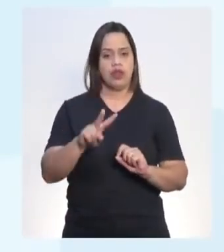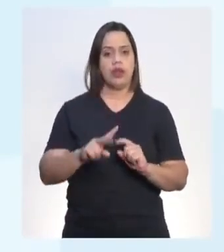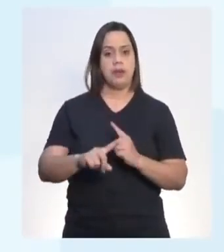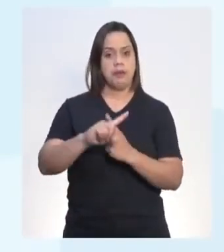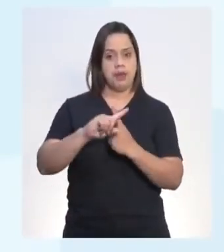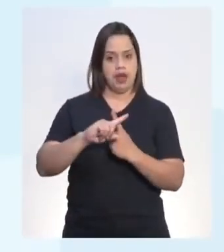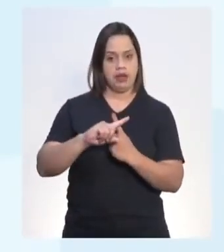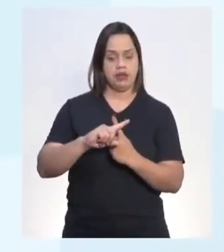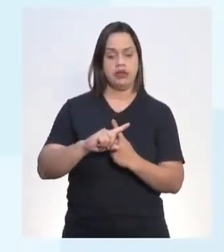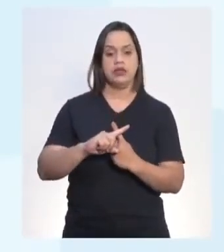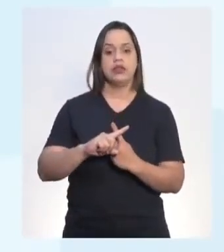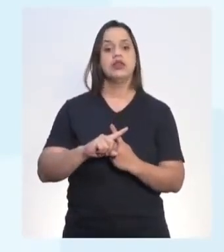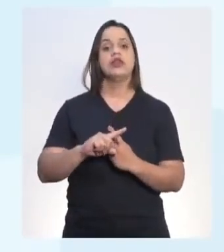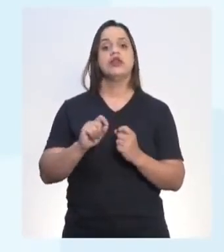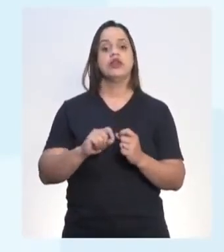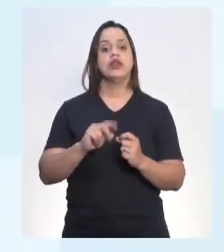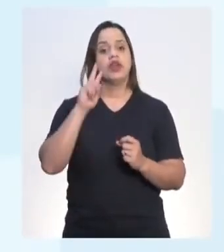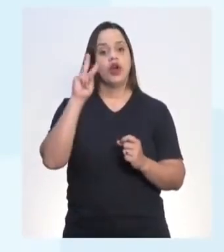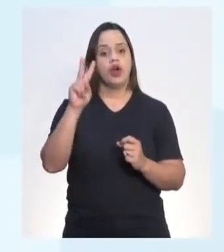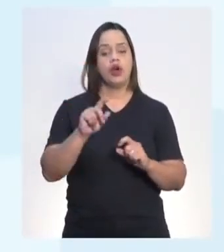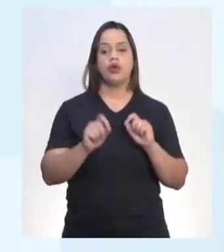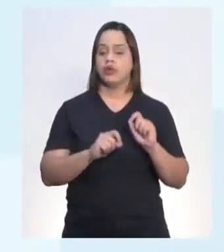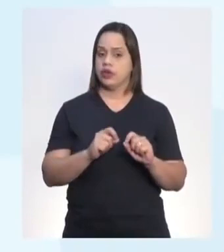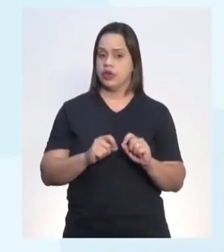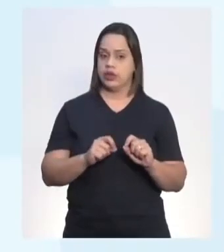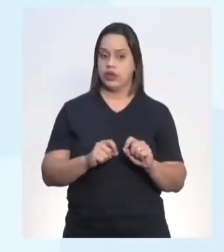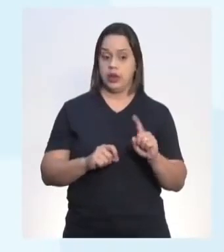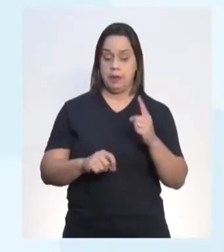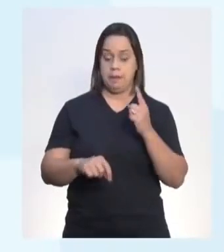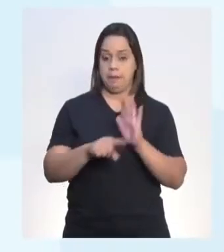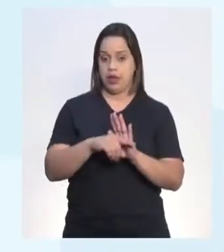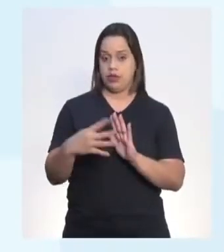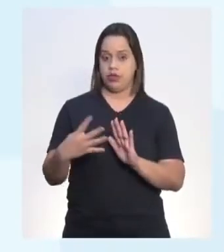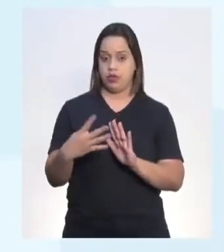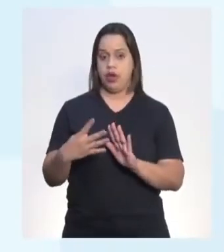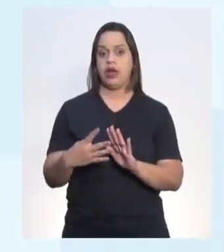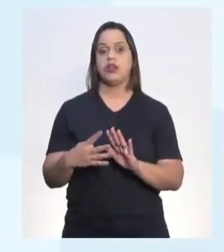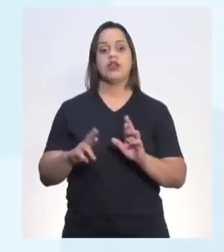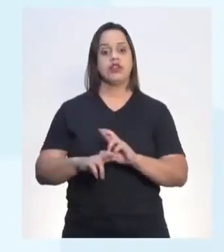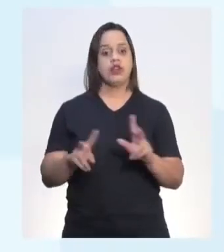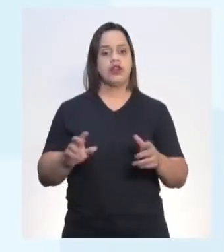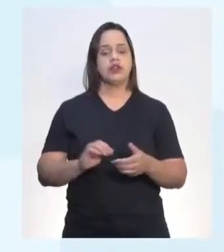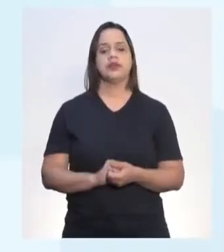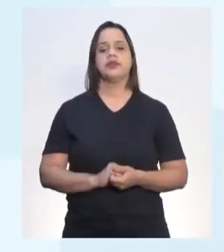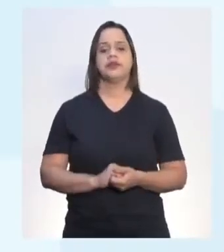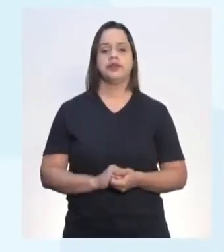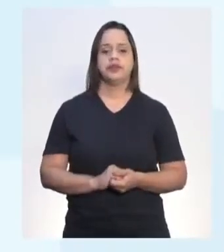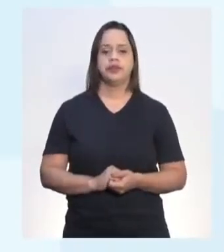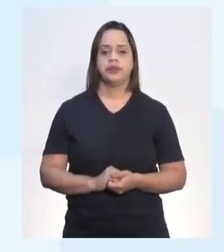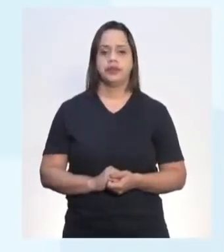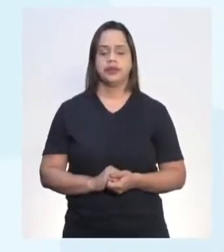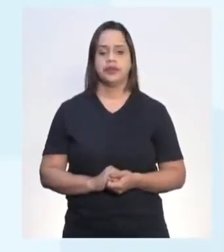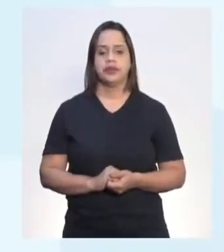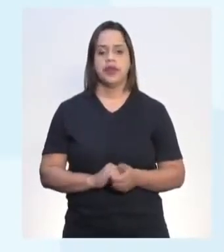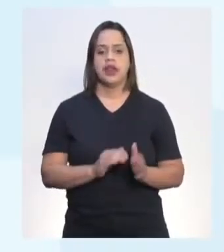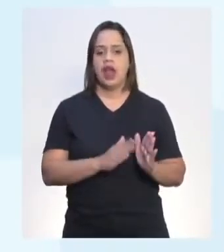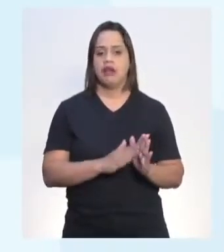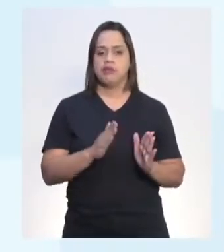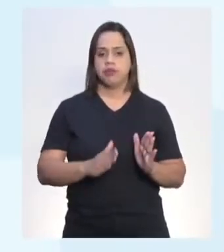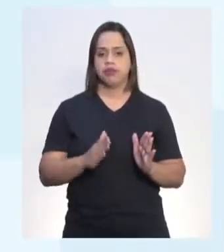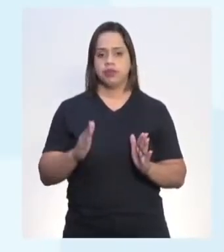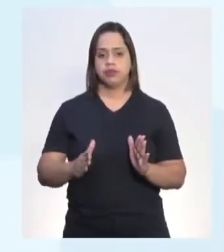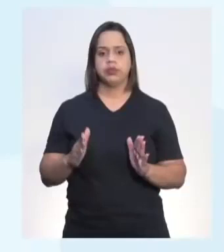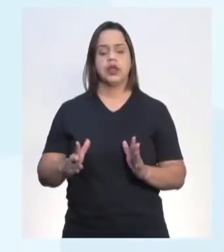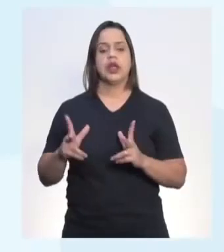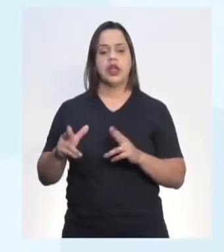de mais e esse menos 4 eu vou colocar entre parênteses, tá bom? 3 vezes menos 4. E esse processo vai ser repetido